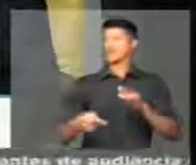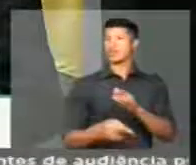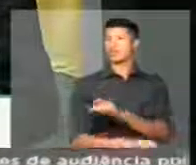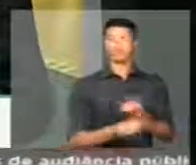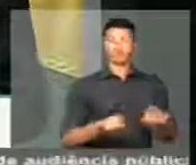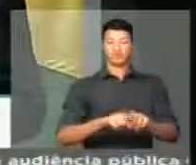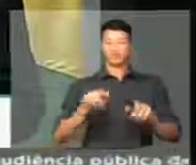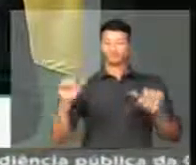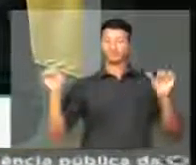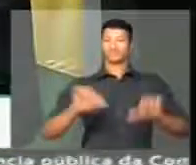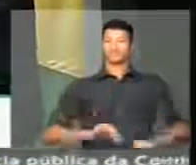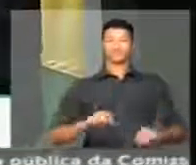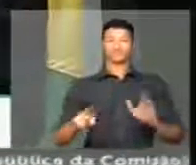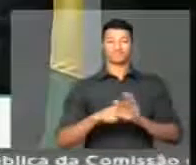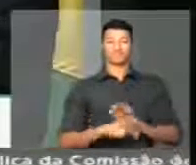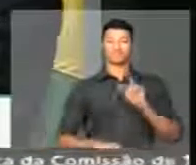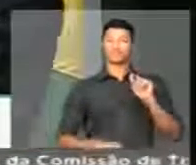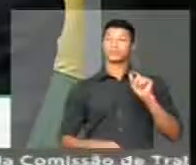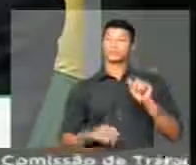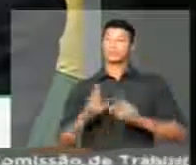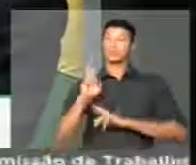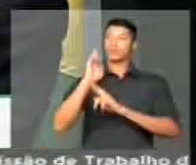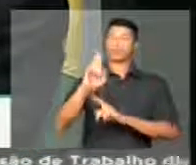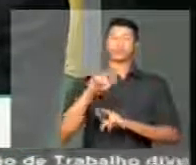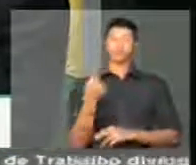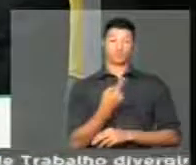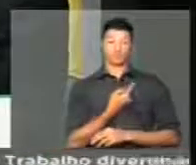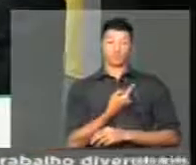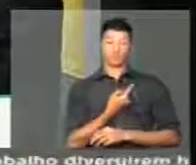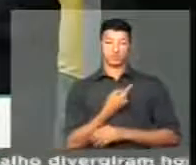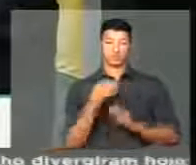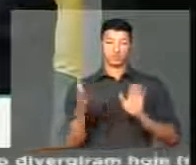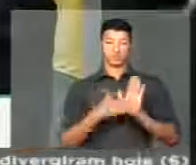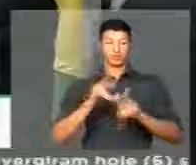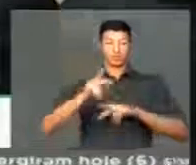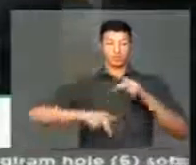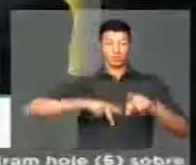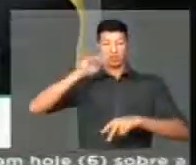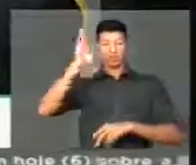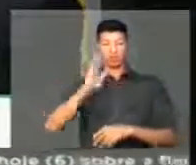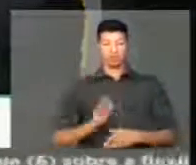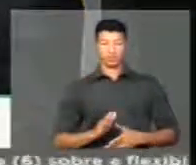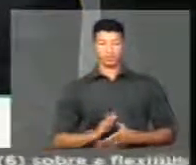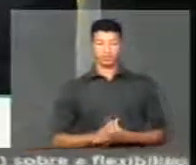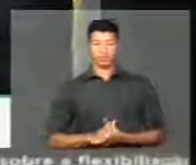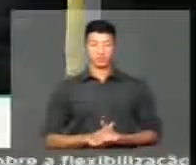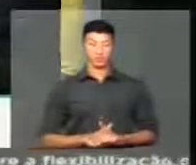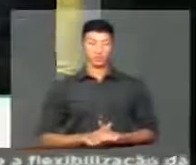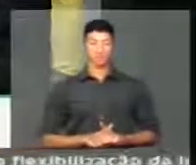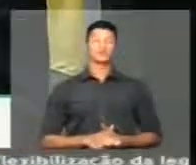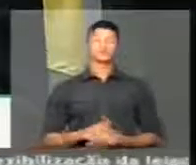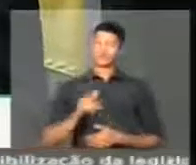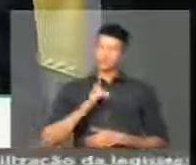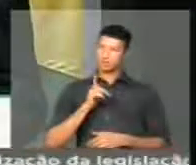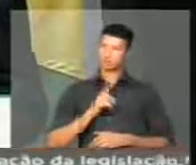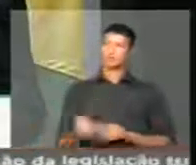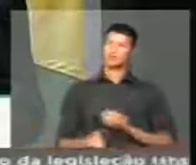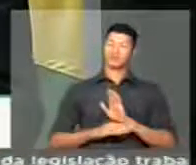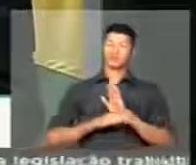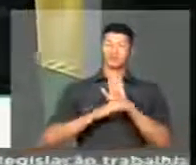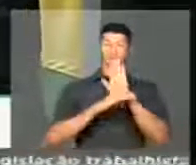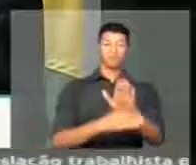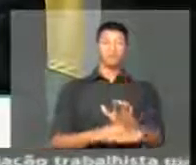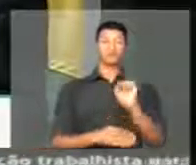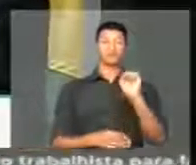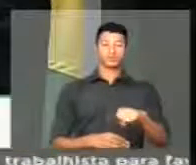infinitamente inferior àquilo que representamos da população brasileira. E ele tem contribuído,